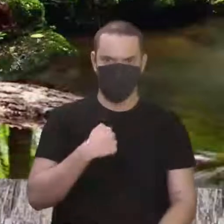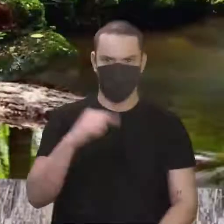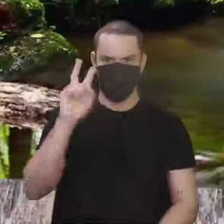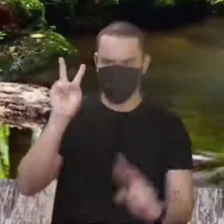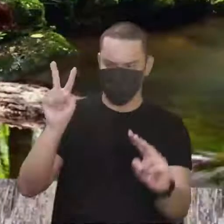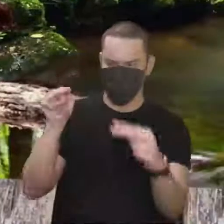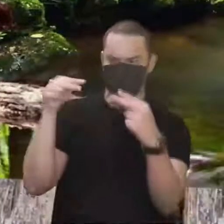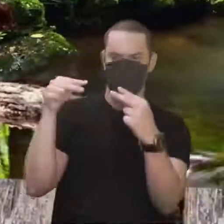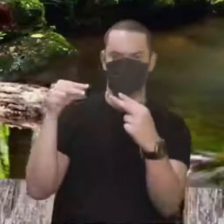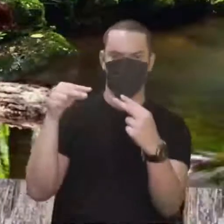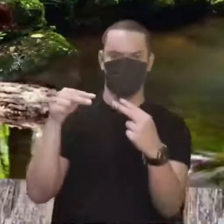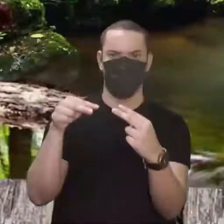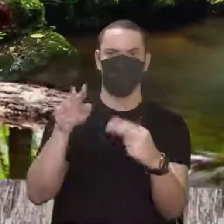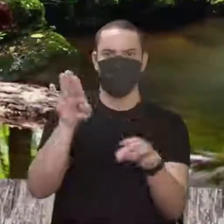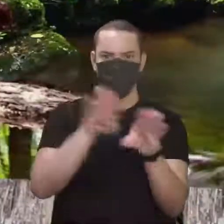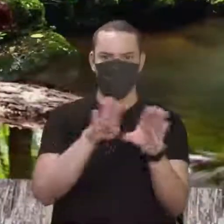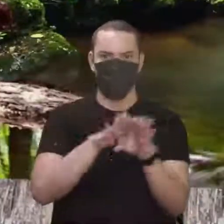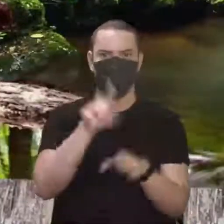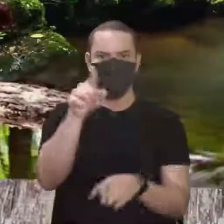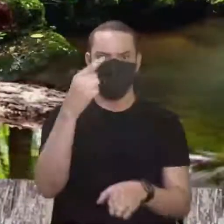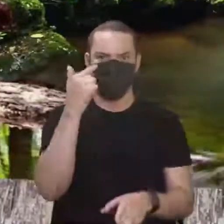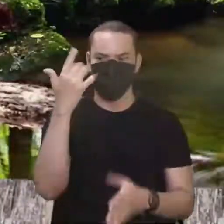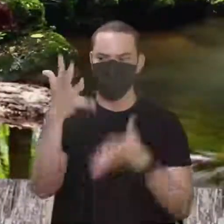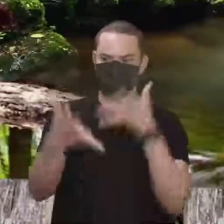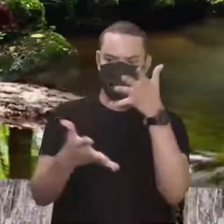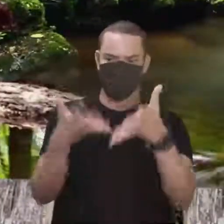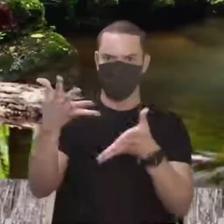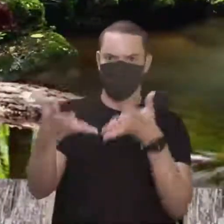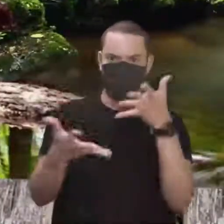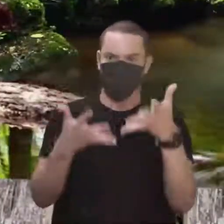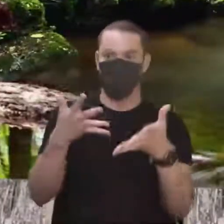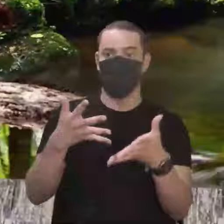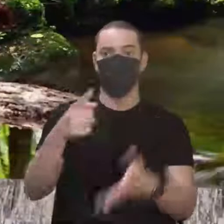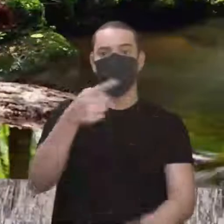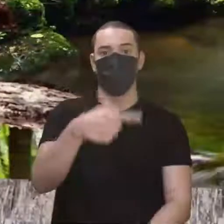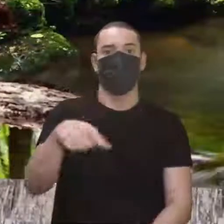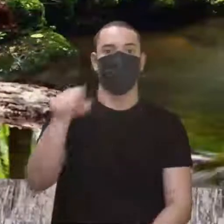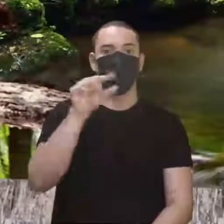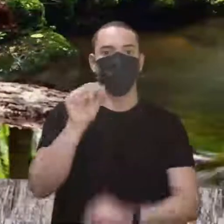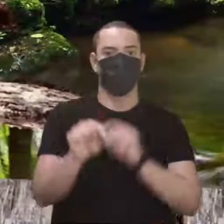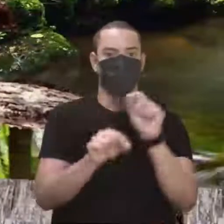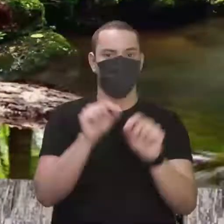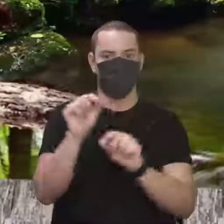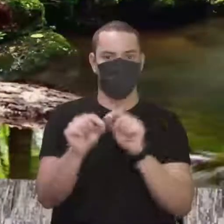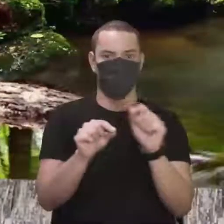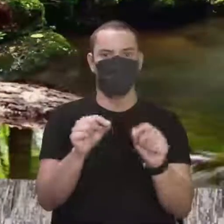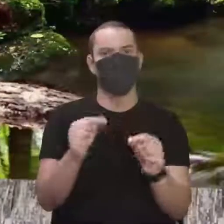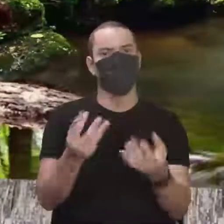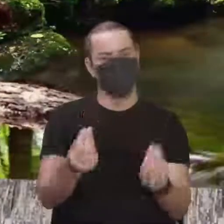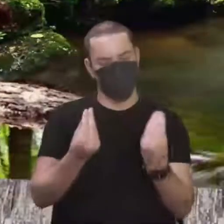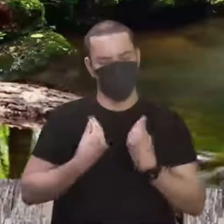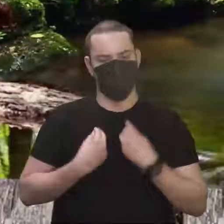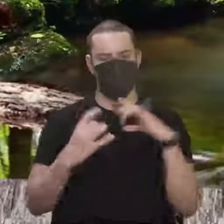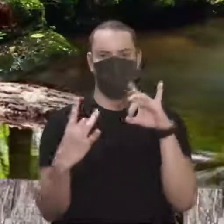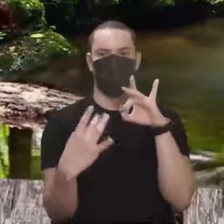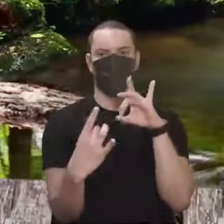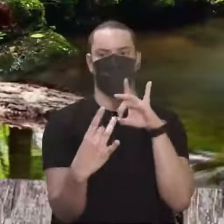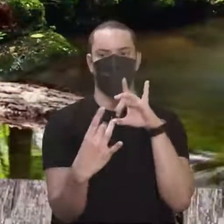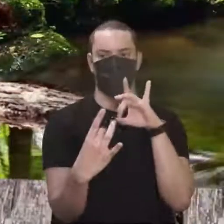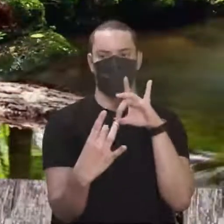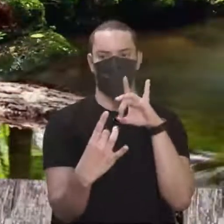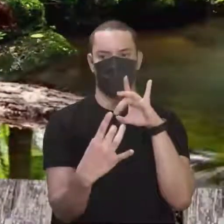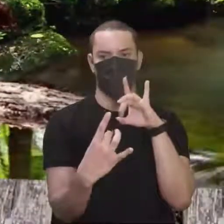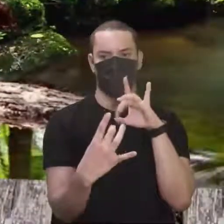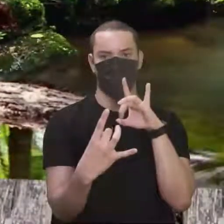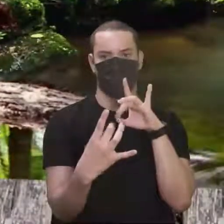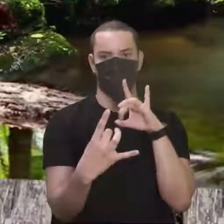olhando, me ouvindo, certo? Eu quero que você dê um feedback, certo?